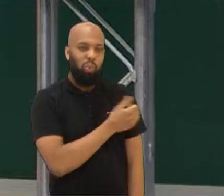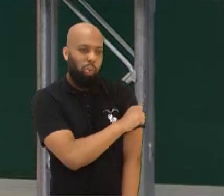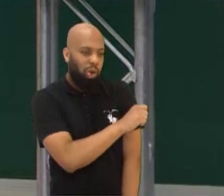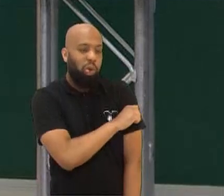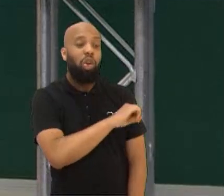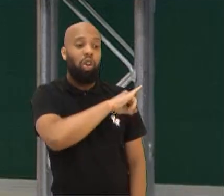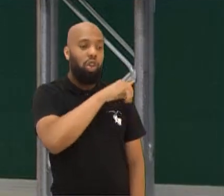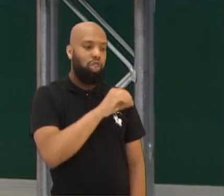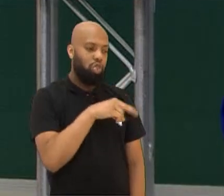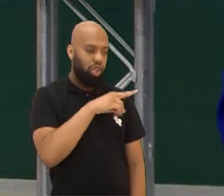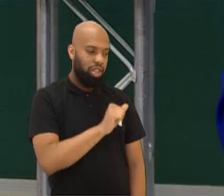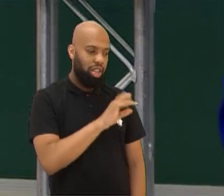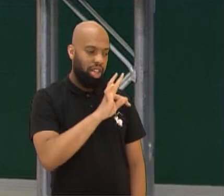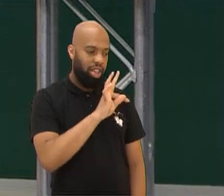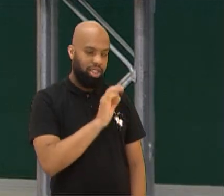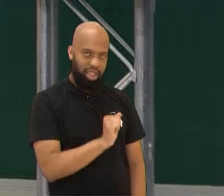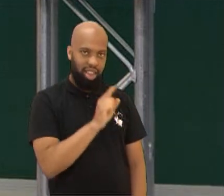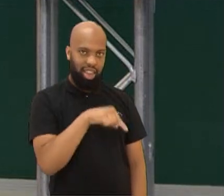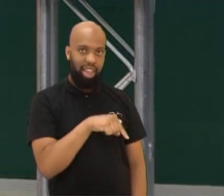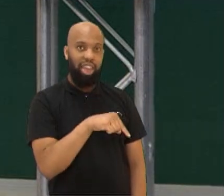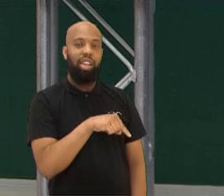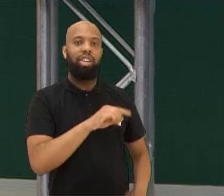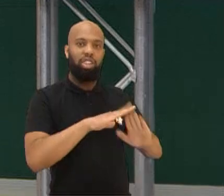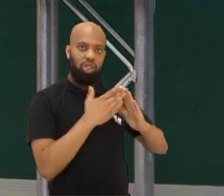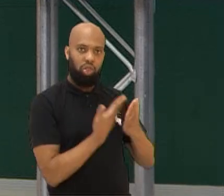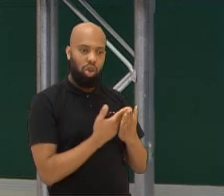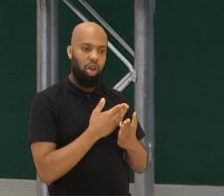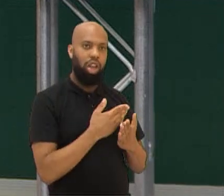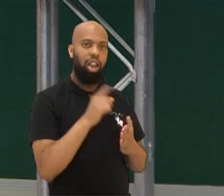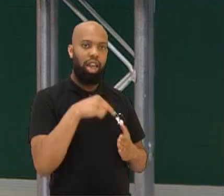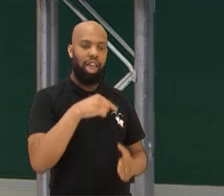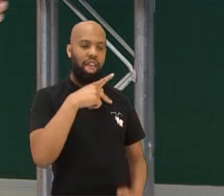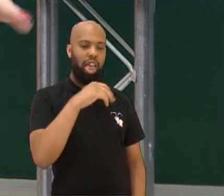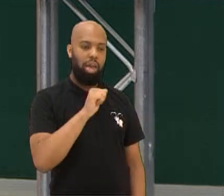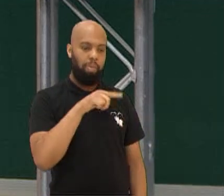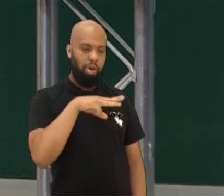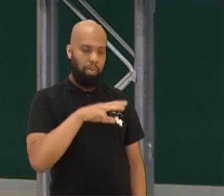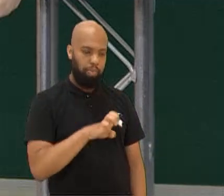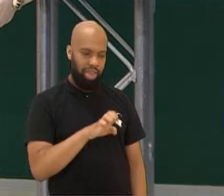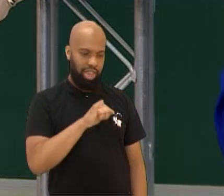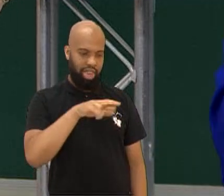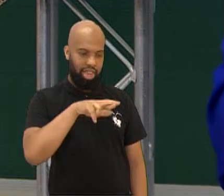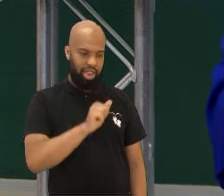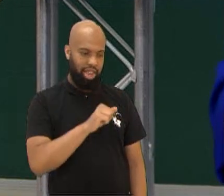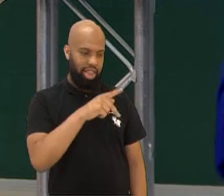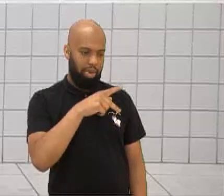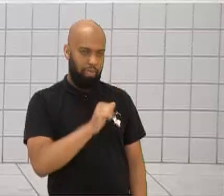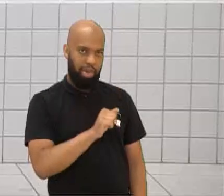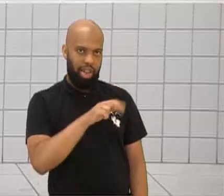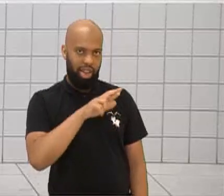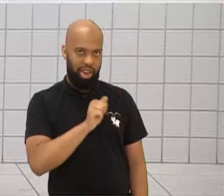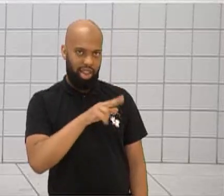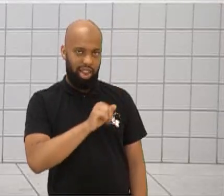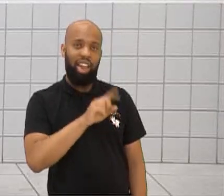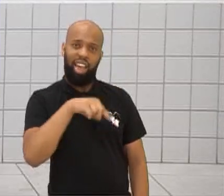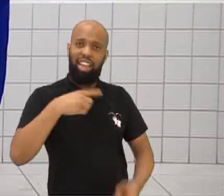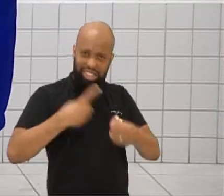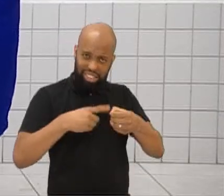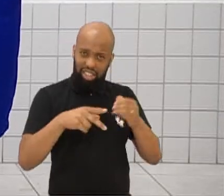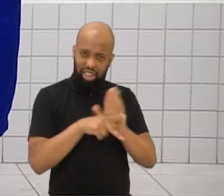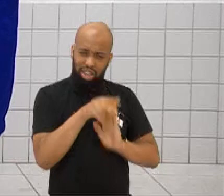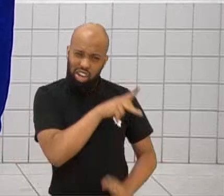aplicativo. Ele é do Colégio Estadual do Campo de Pinheiral de Baixo, Palmeira, Paraná. Palmeira não é a cidade da professora Giane? É, sim.